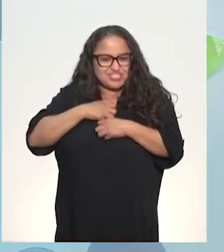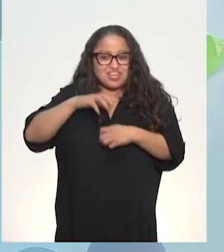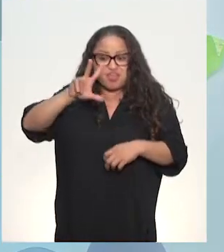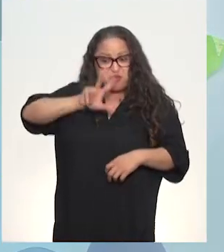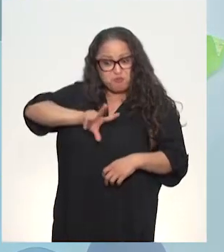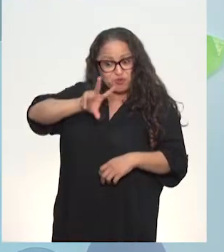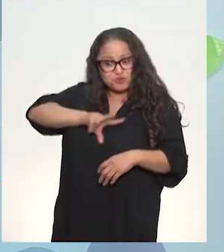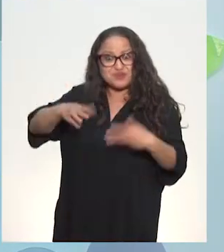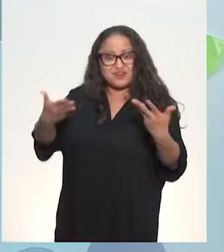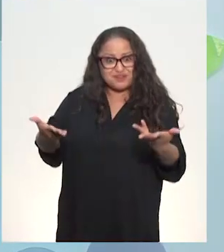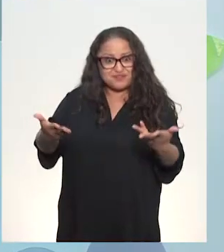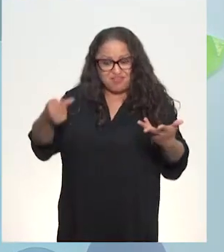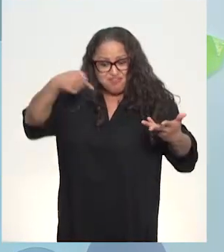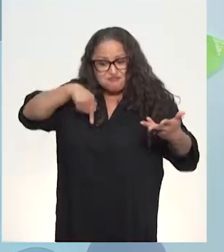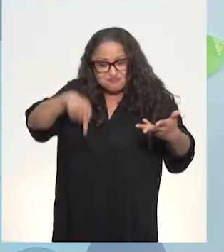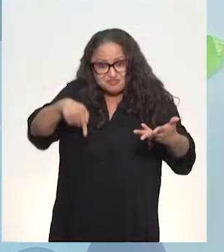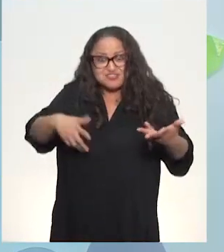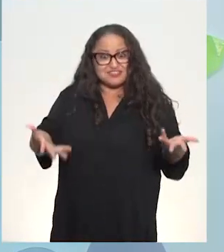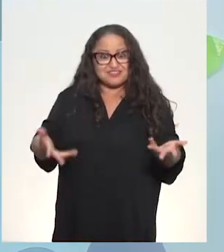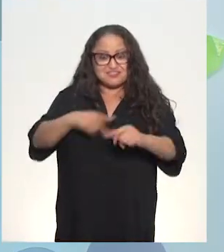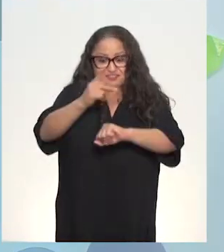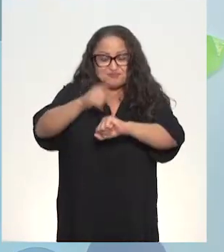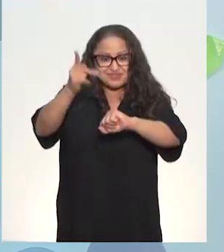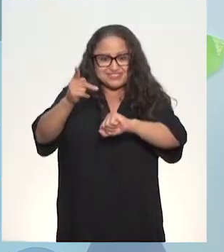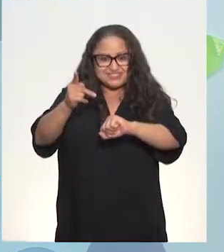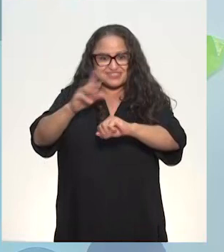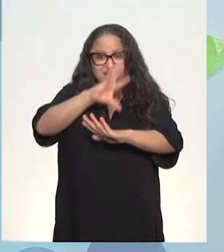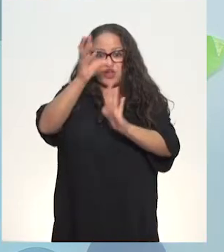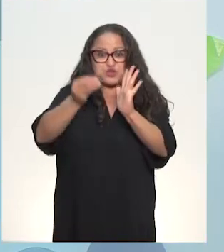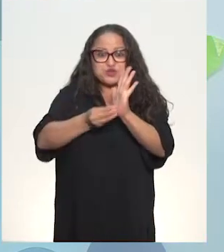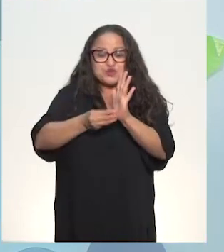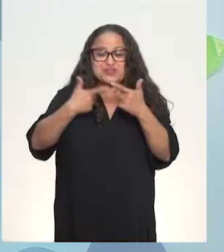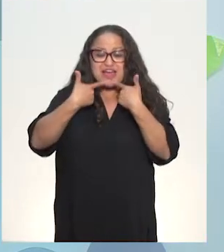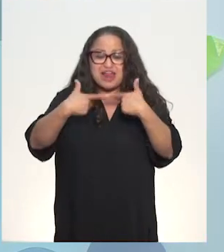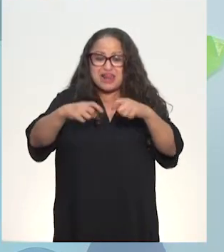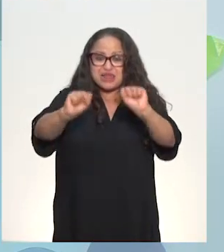Pessoa, estou em Lisboa lendo esse texto. Tudo isso graças à linguagem